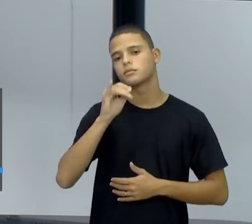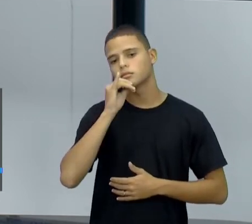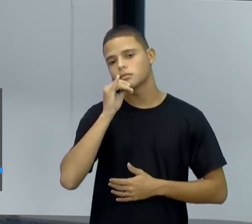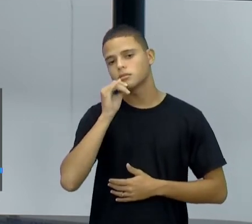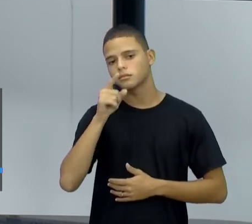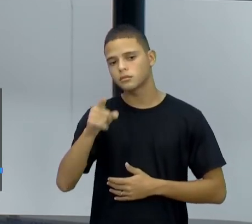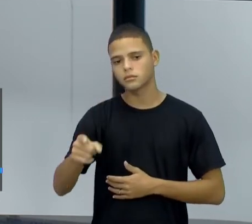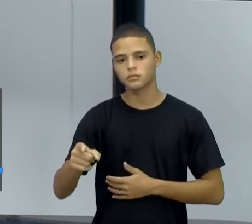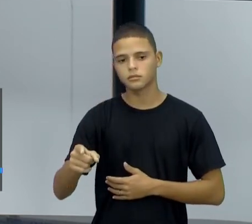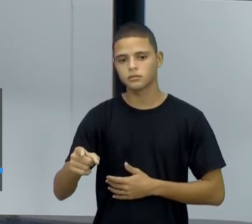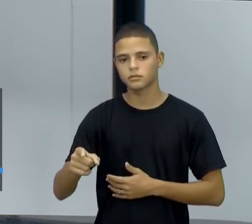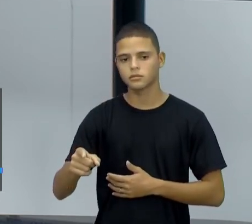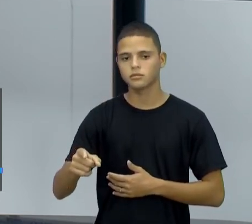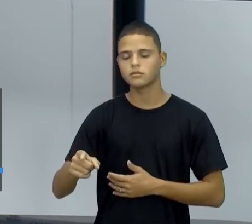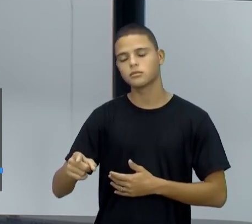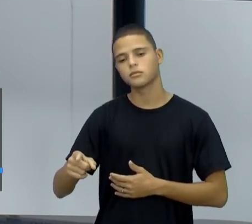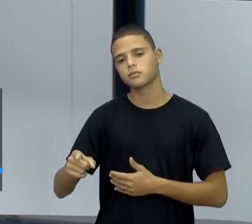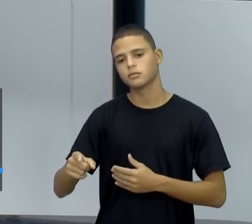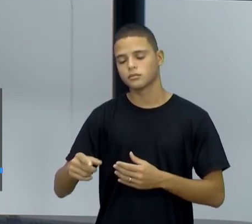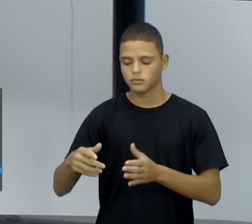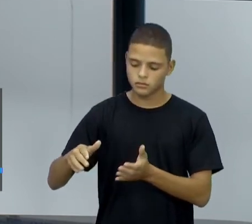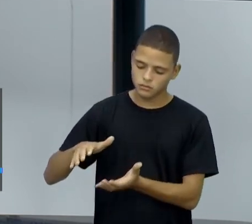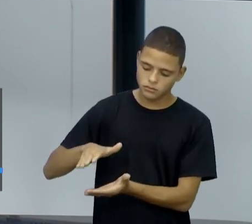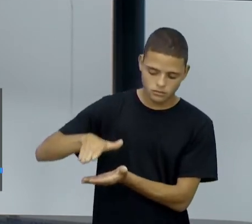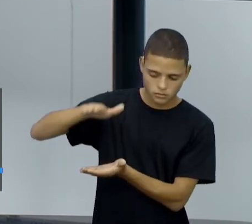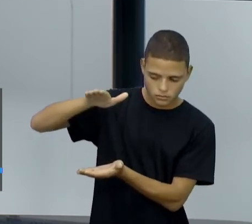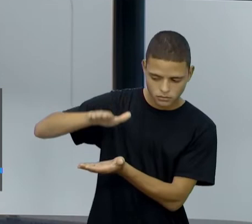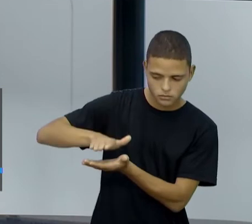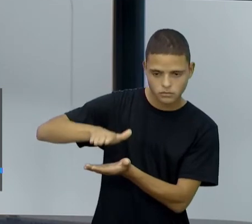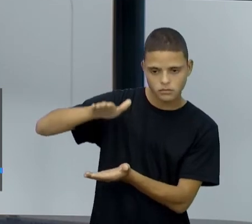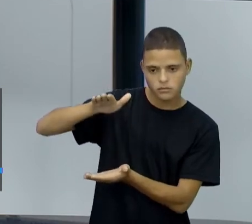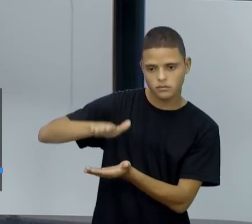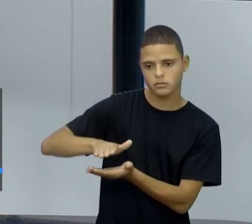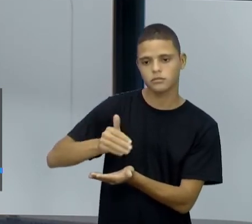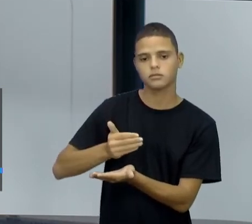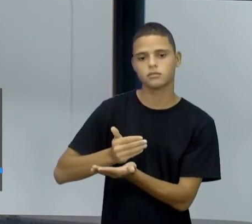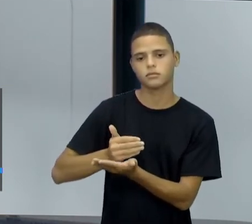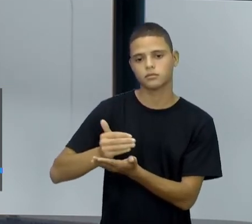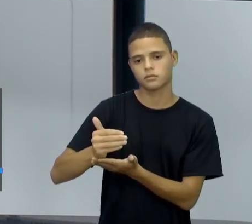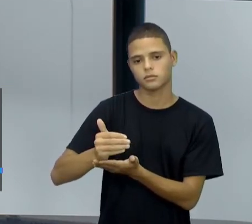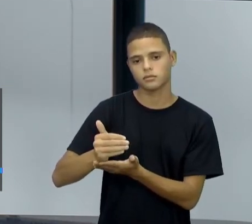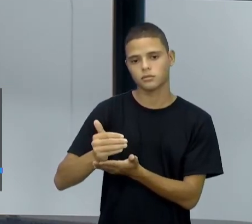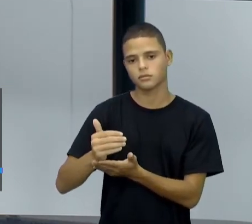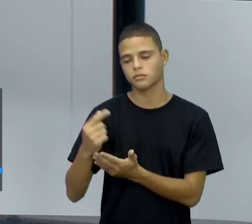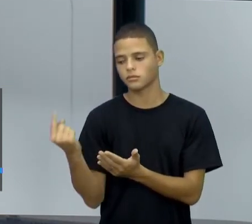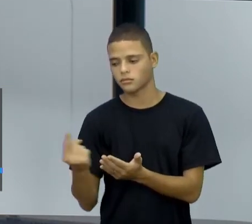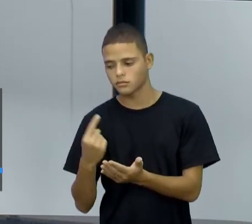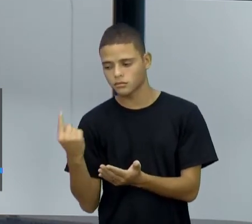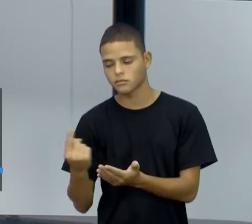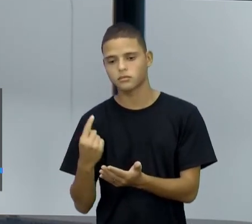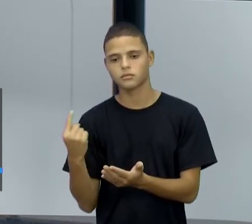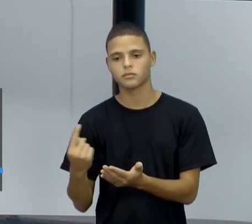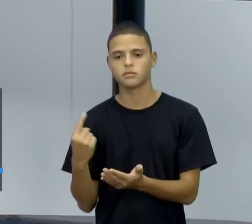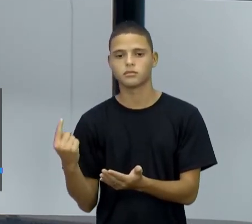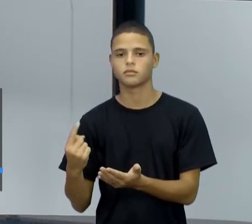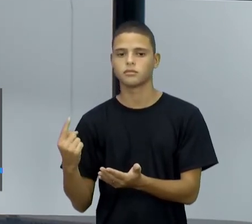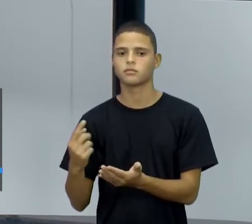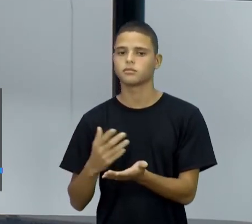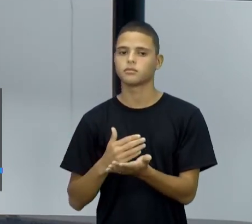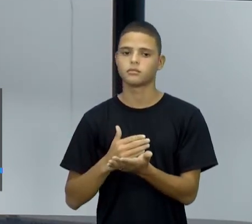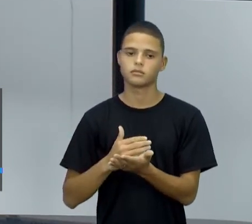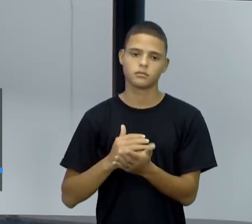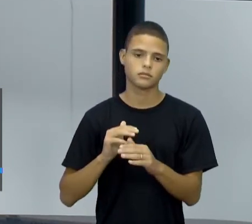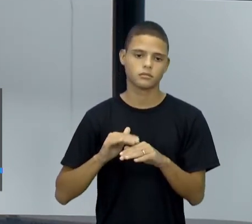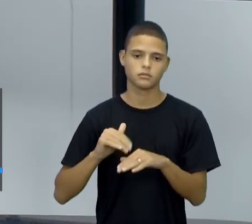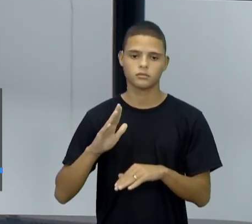uma mola, fazer assim com o fio, né, enrolar o fio, o elétron vai começar a circular assim. E isso gera mais desgaste.